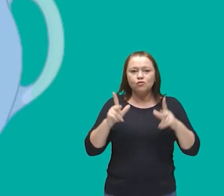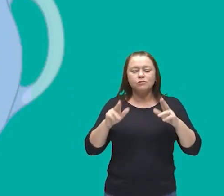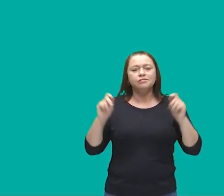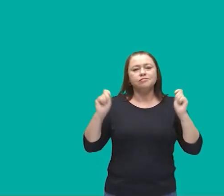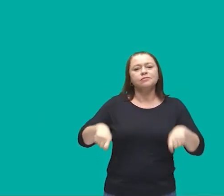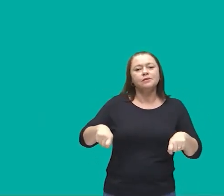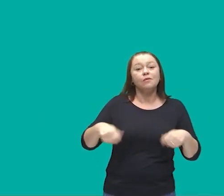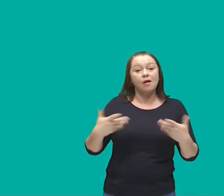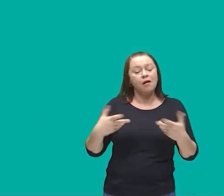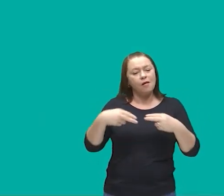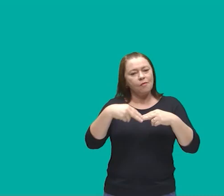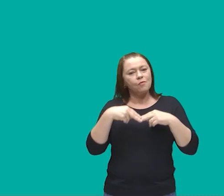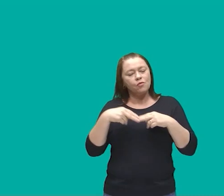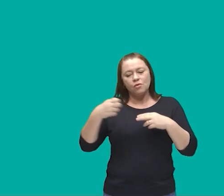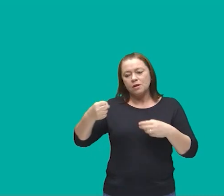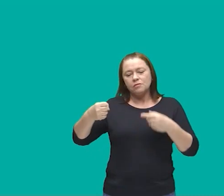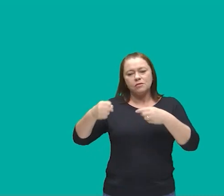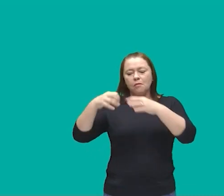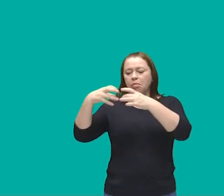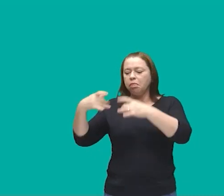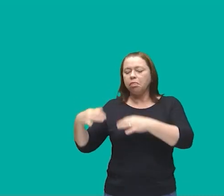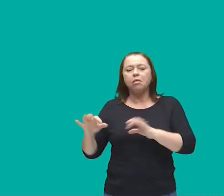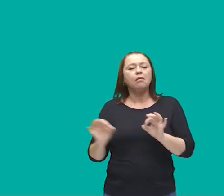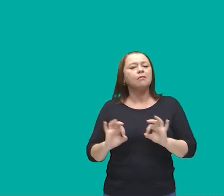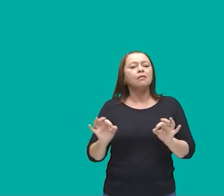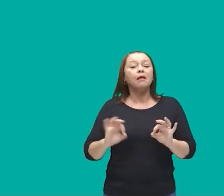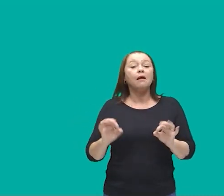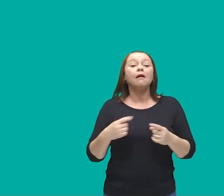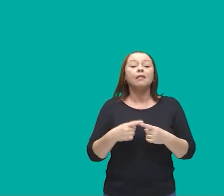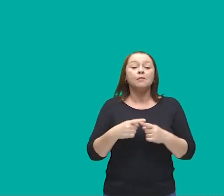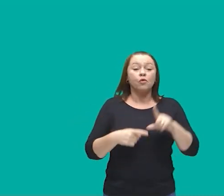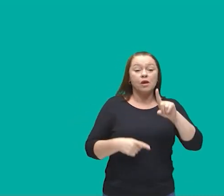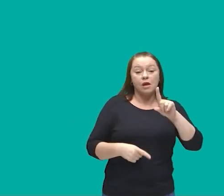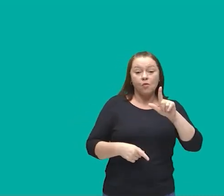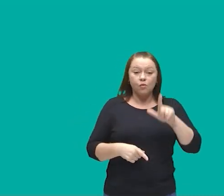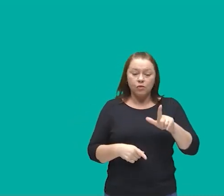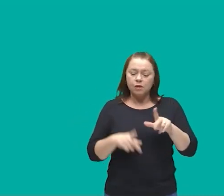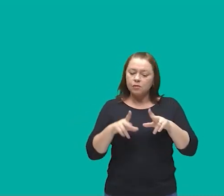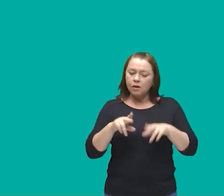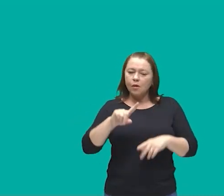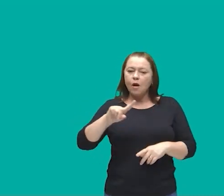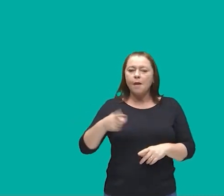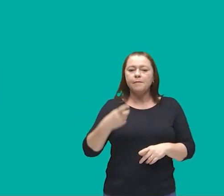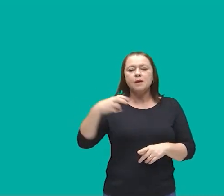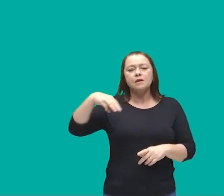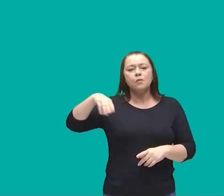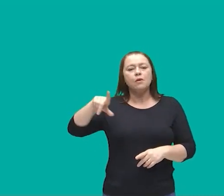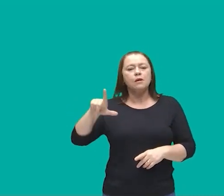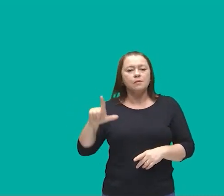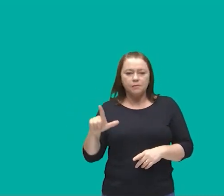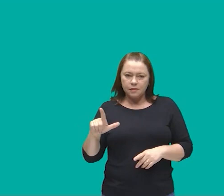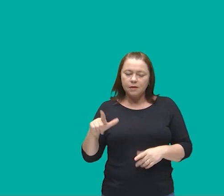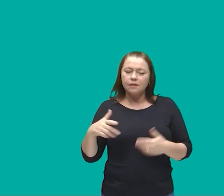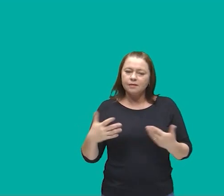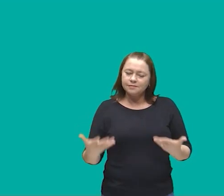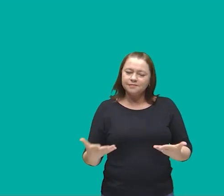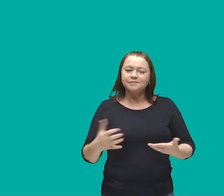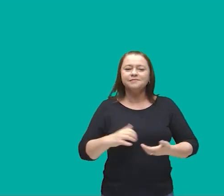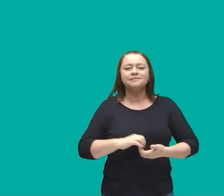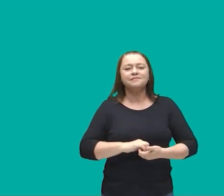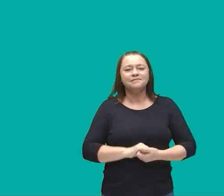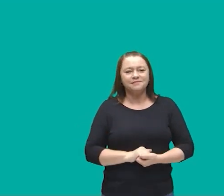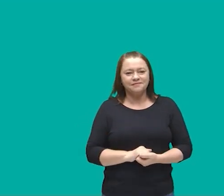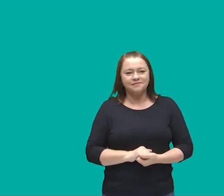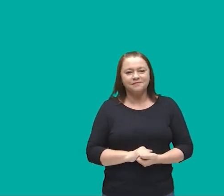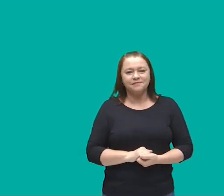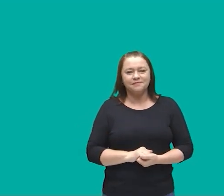capacidade, a jarra não transbordou, pois 1 litro é igual a 1.000 mililitros. Muito